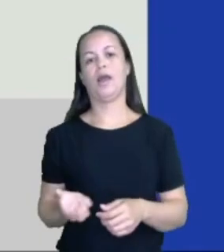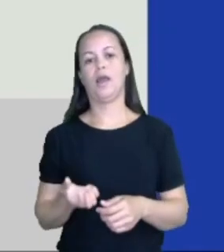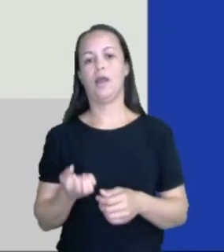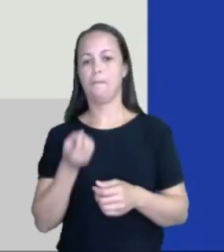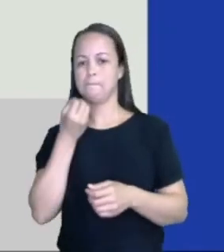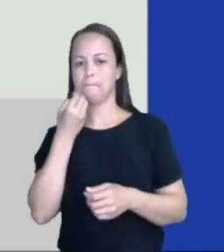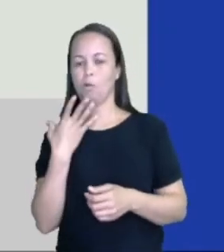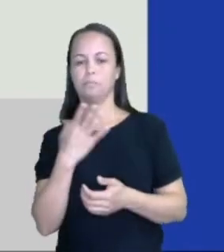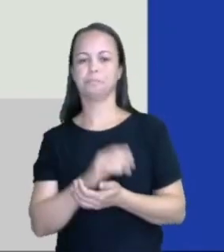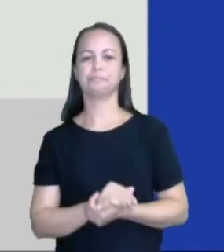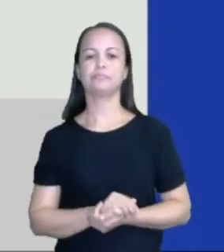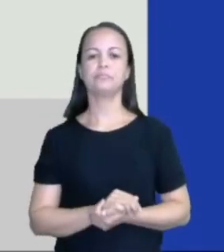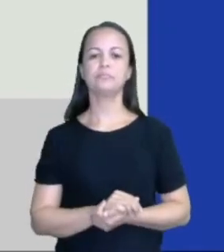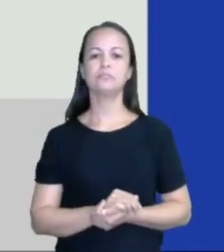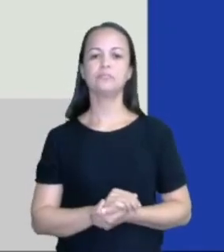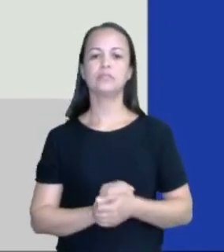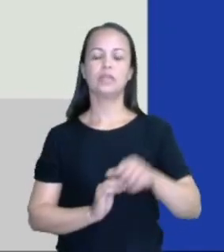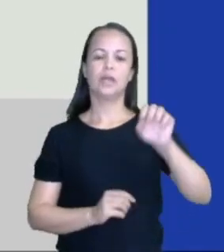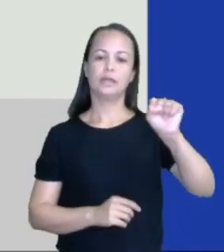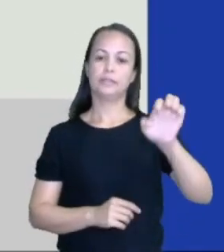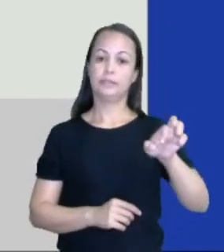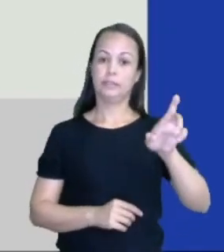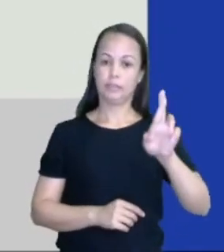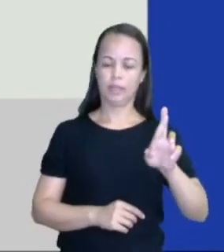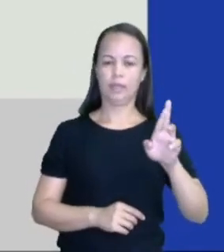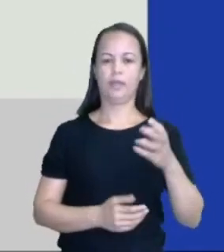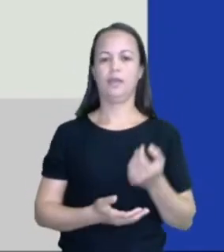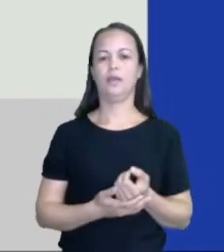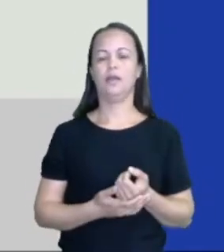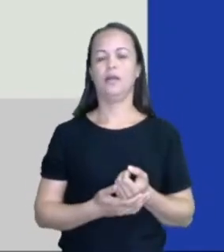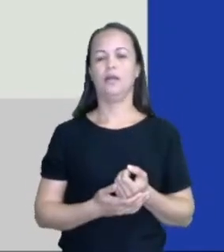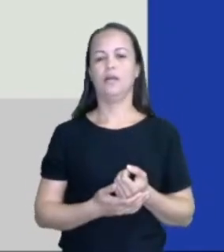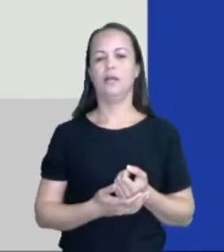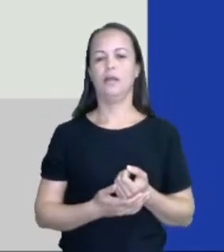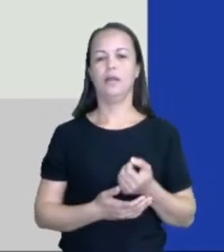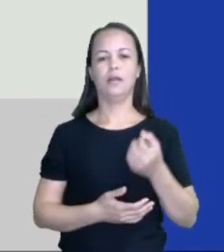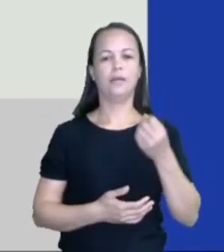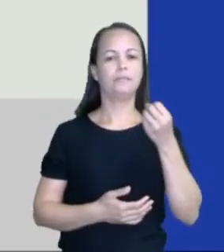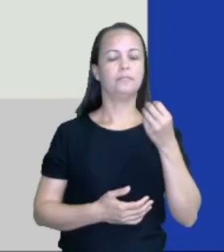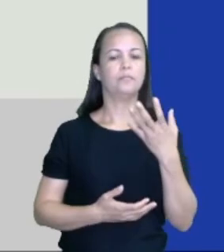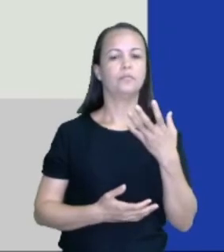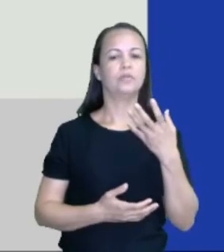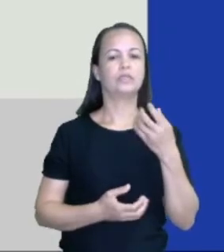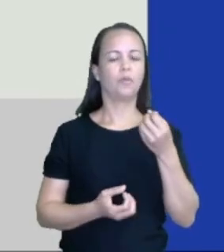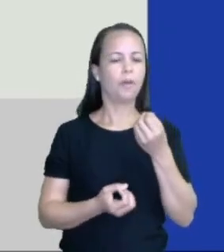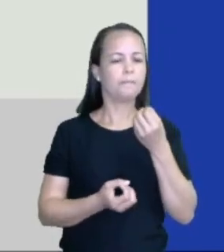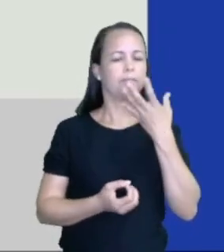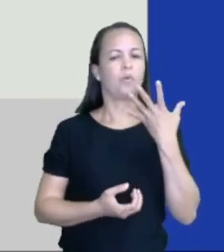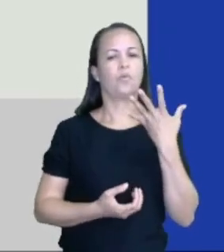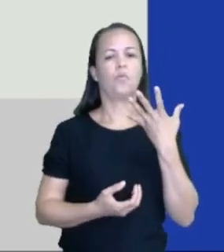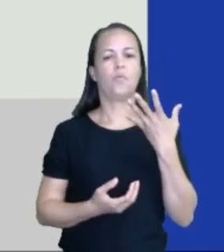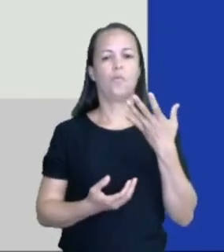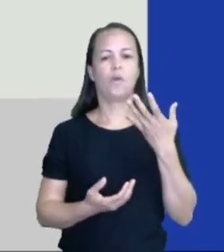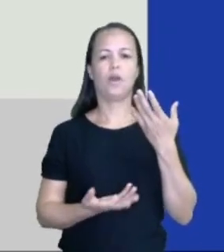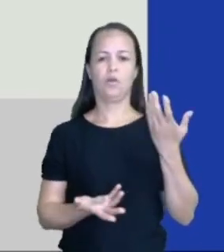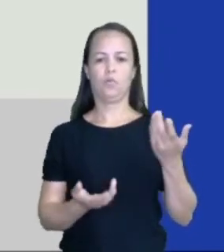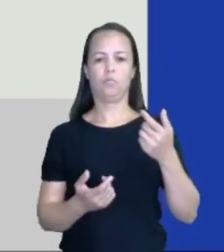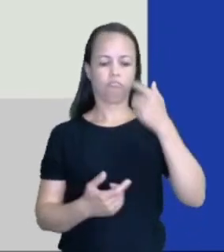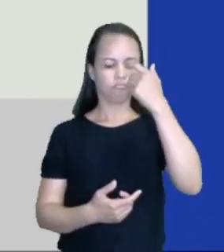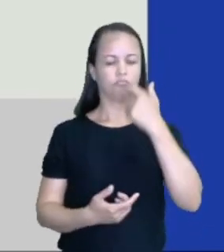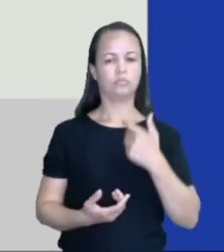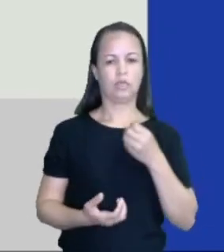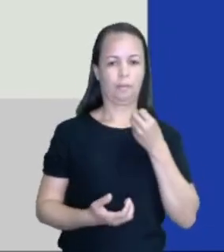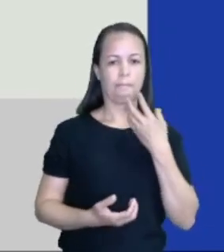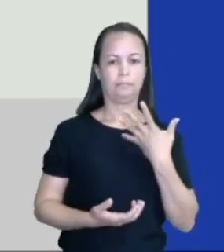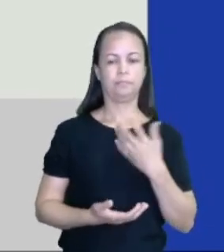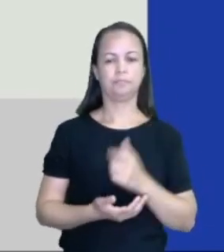Ser bueno é uma pessoa que tem uma boa personalidade, é uma pessoa que tem um bom caráter.